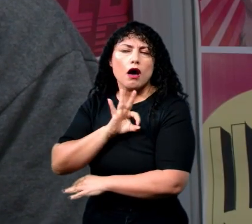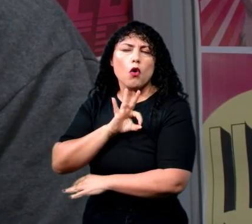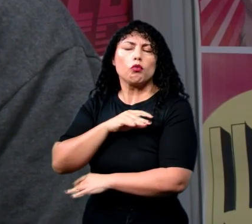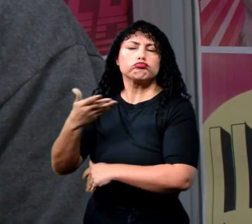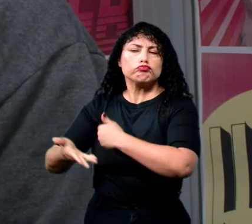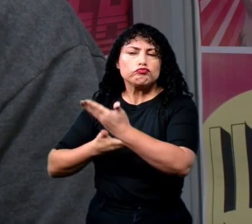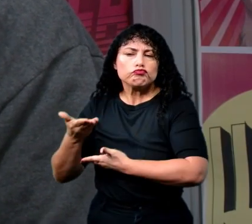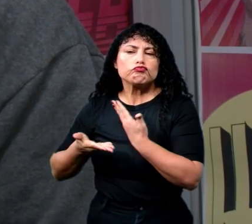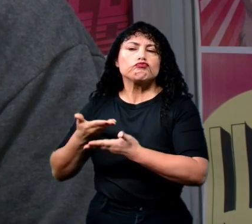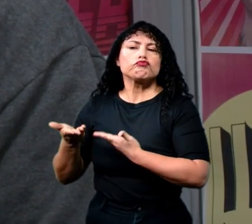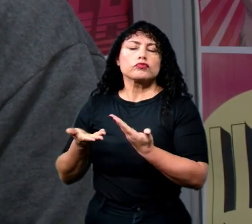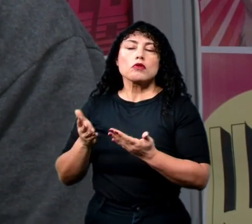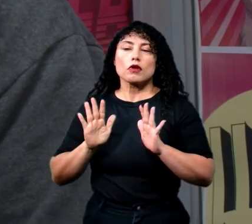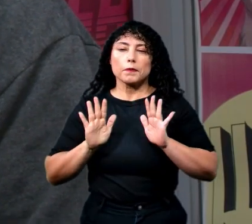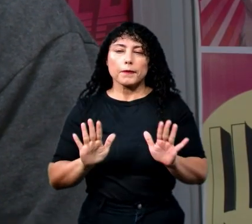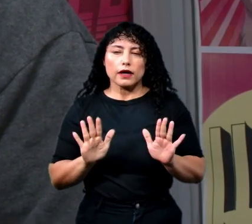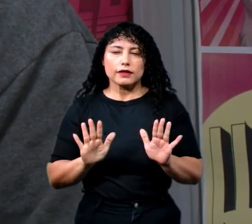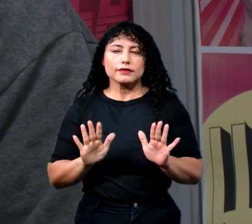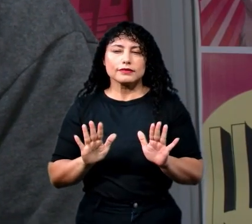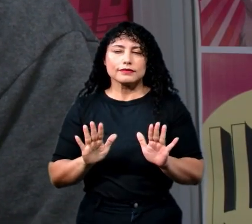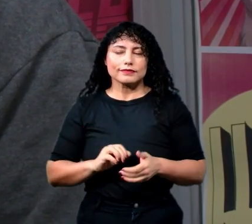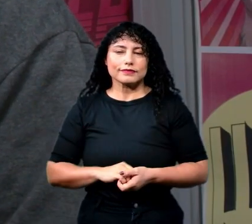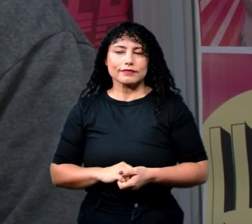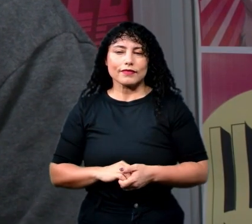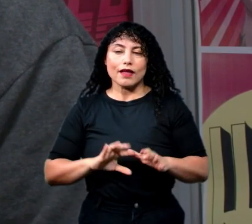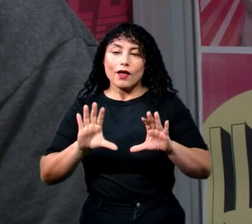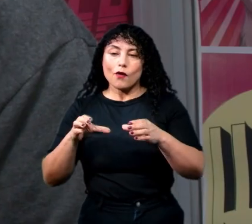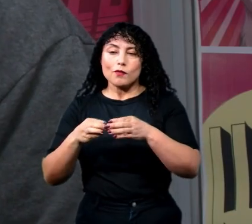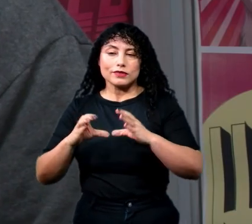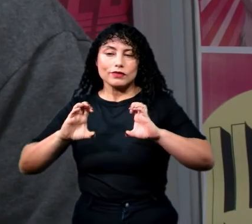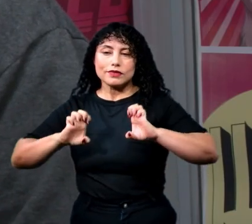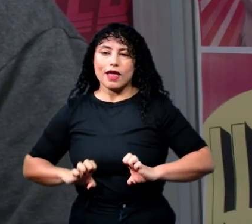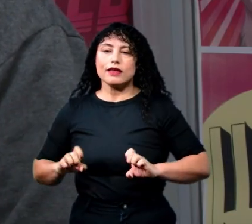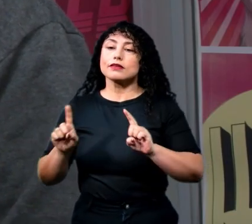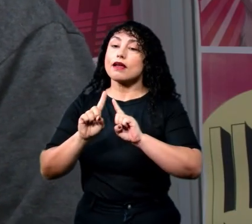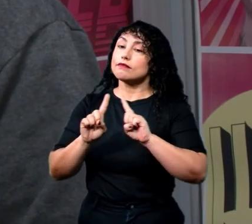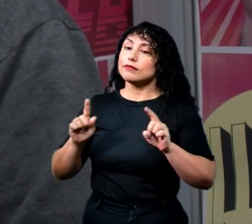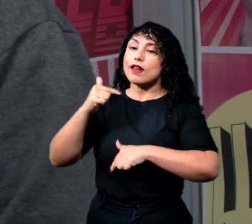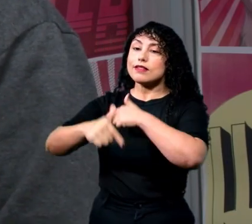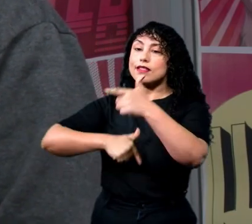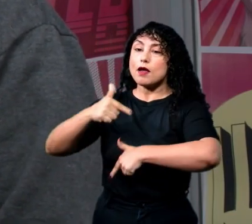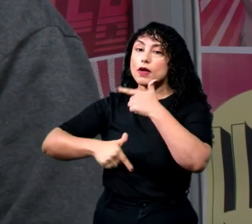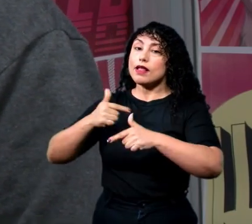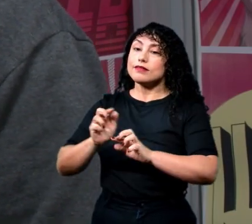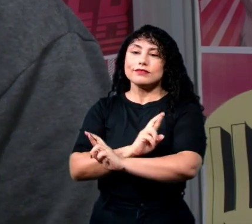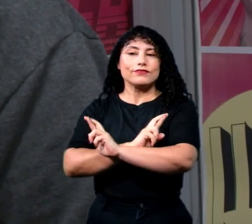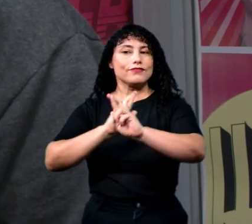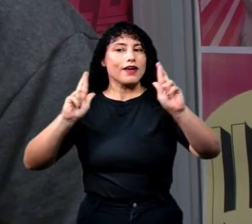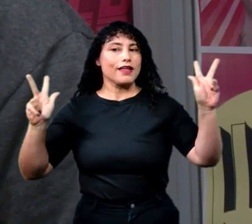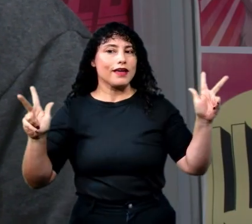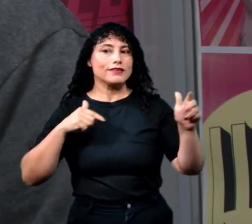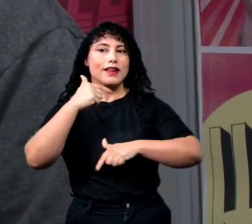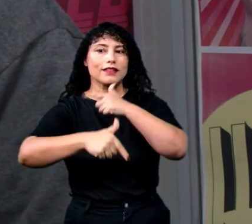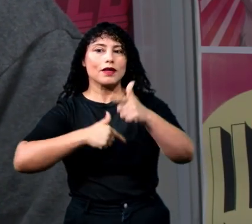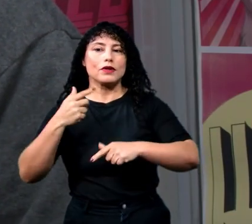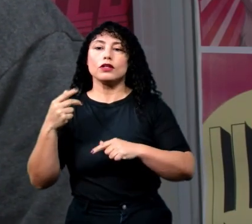policial mesmo. Mas a comissão de ética, ela atua de uma forma já diferente. Ela atua sobre